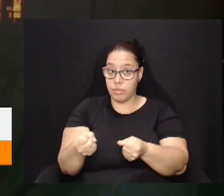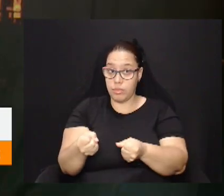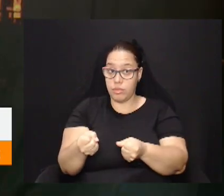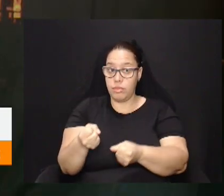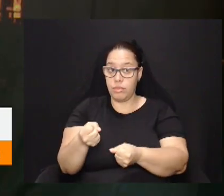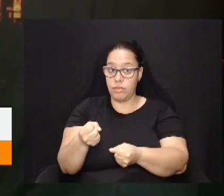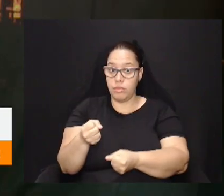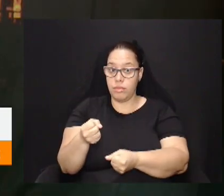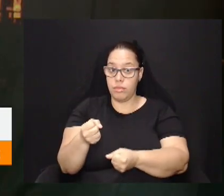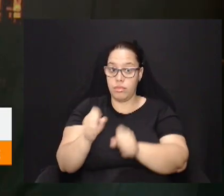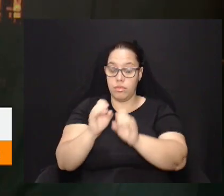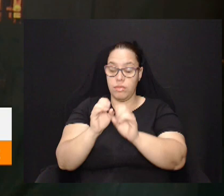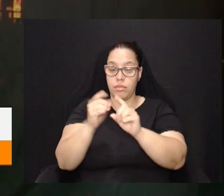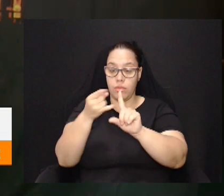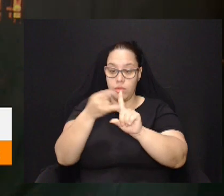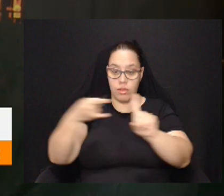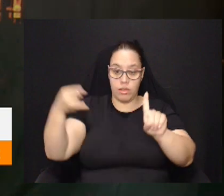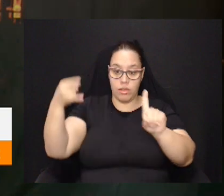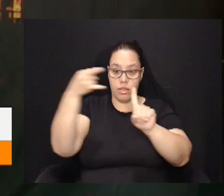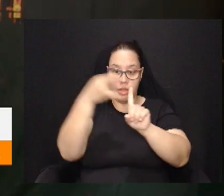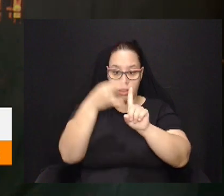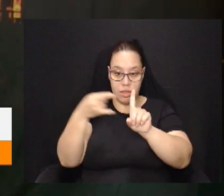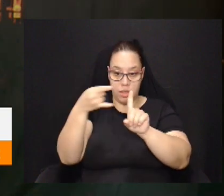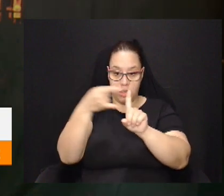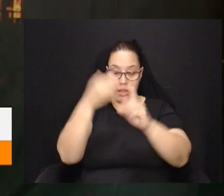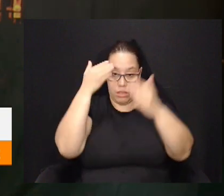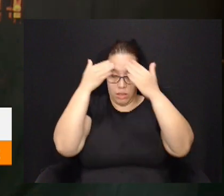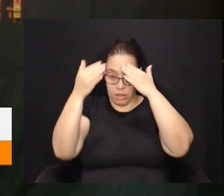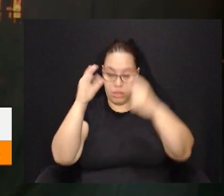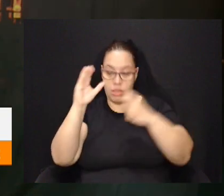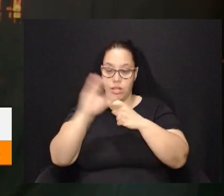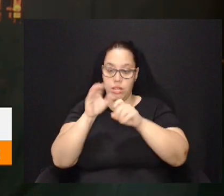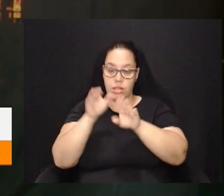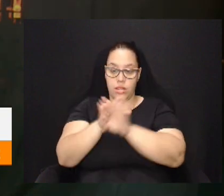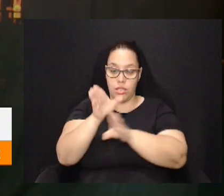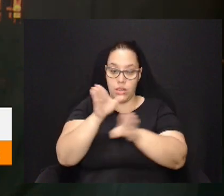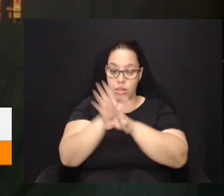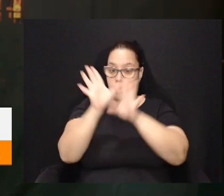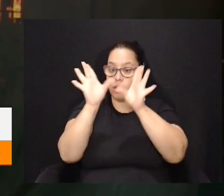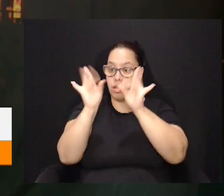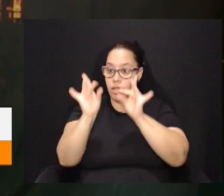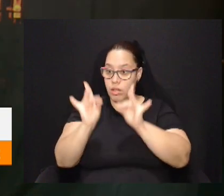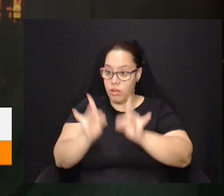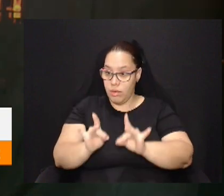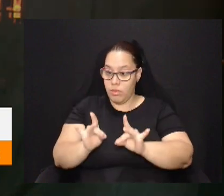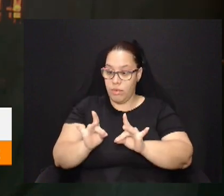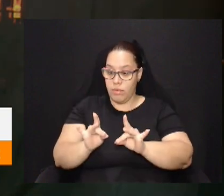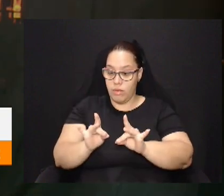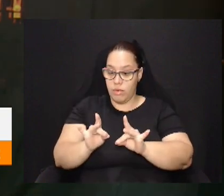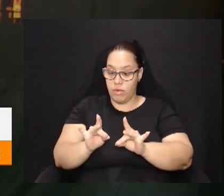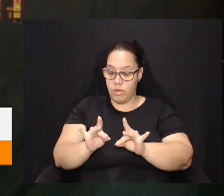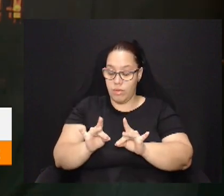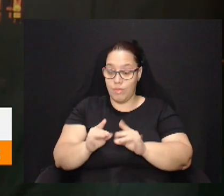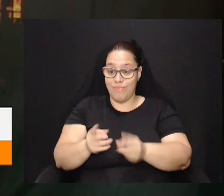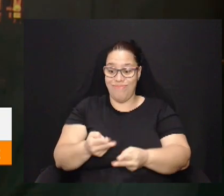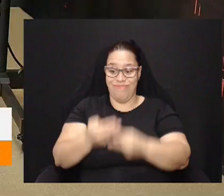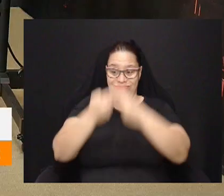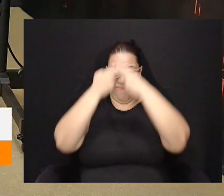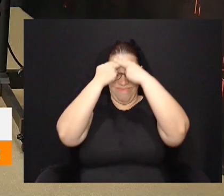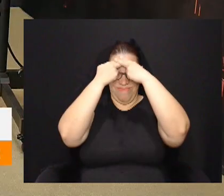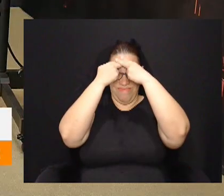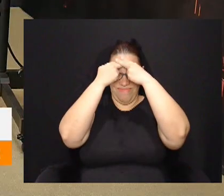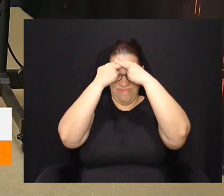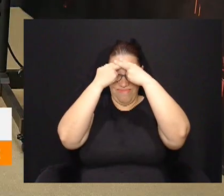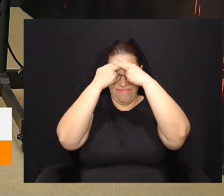psicóloga clínica, orientadora profissional, ela é especialista em traumas. E um Pinheiro,